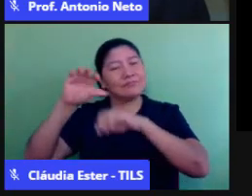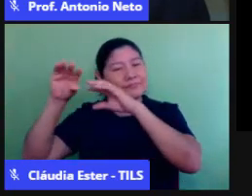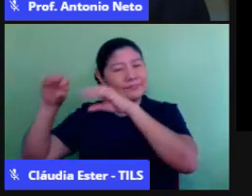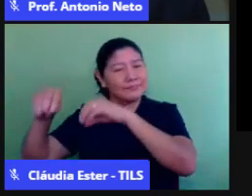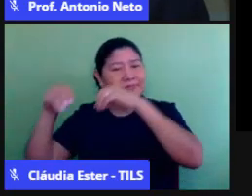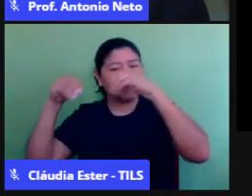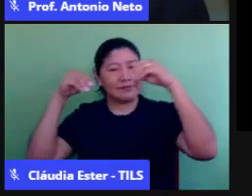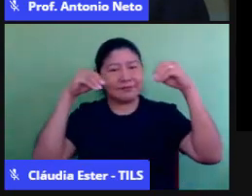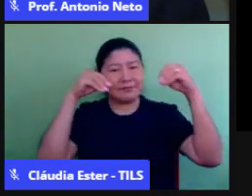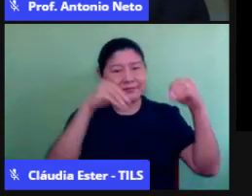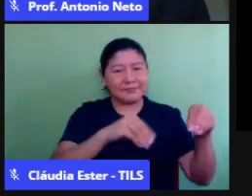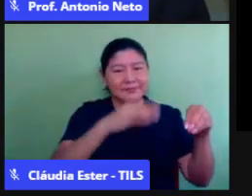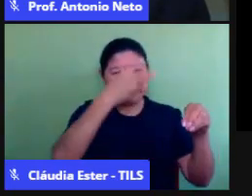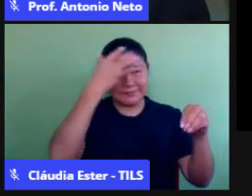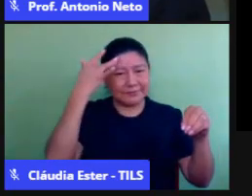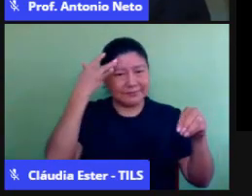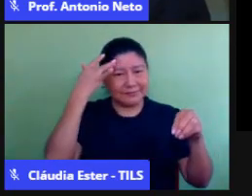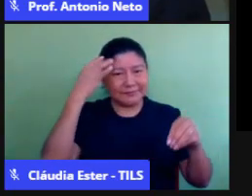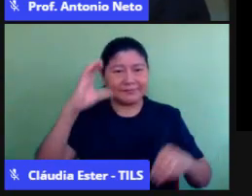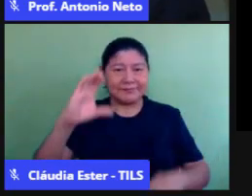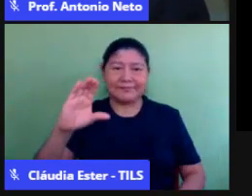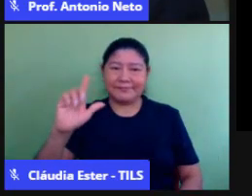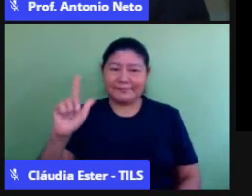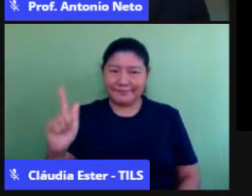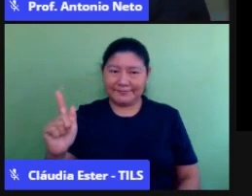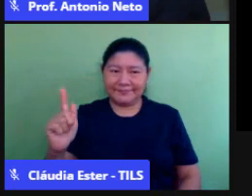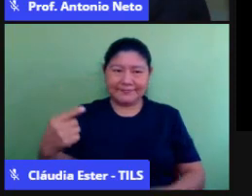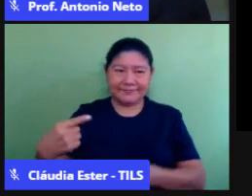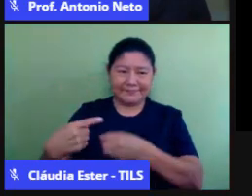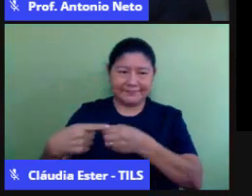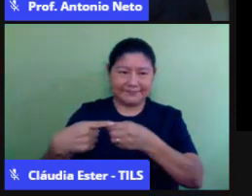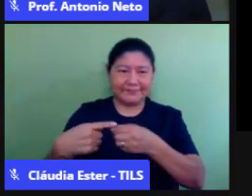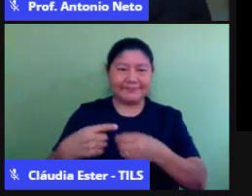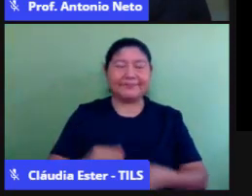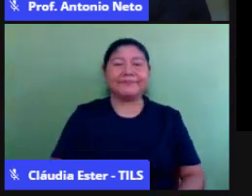Campo Grande. Vamos?